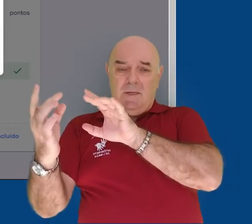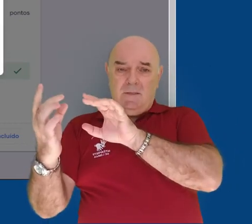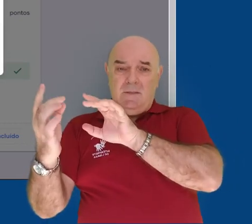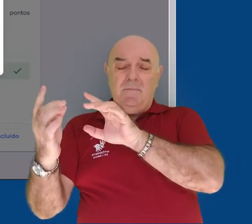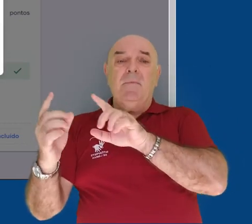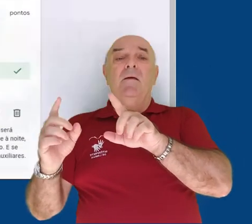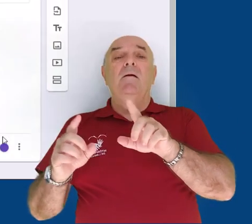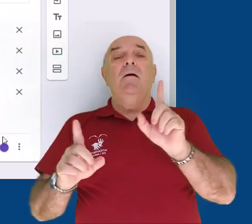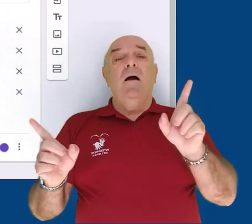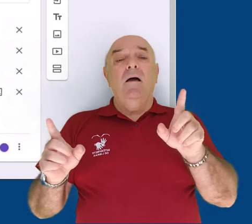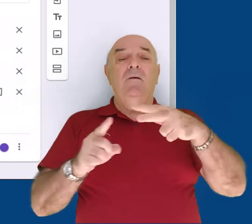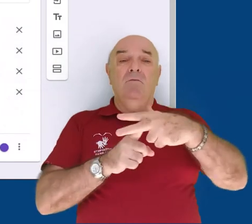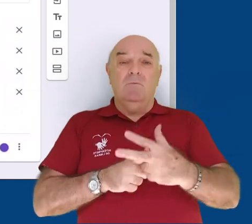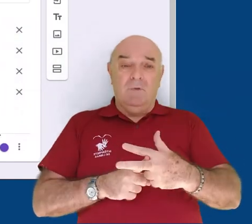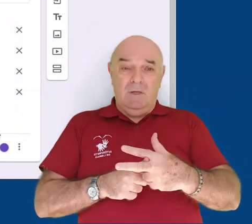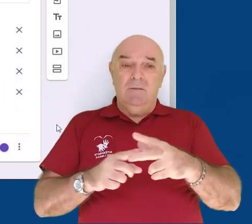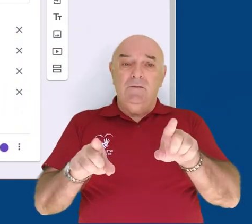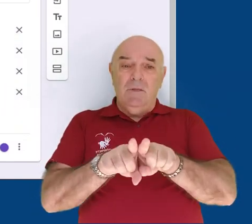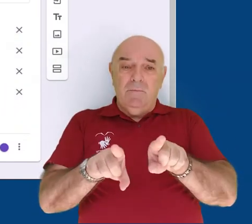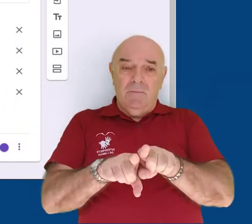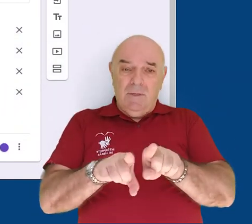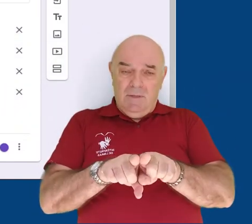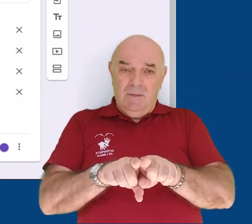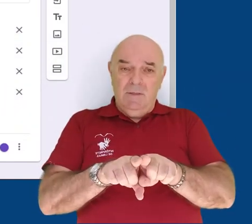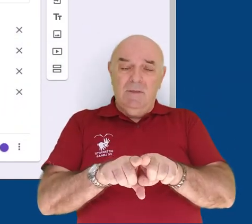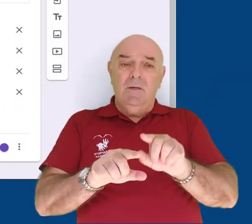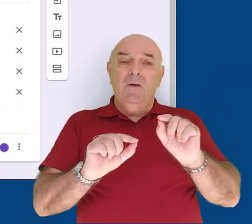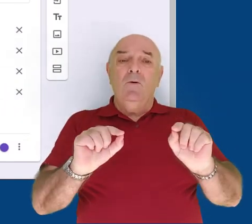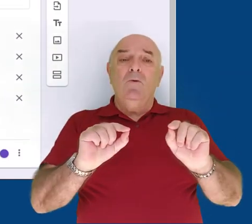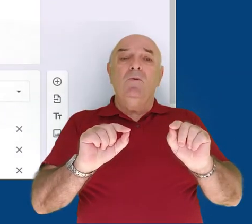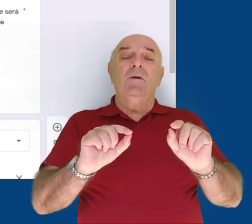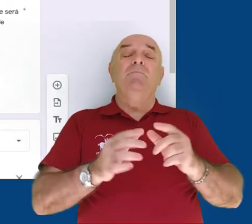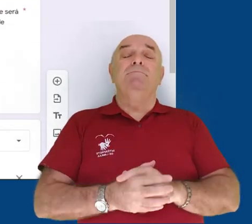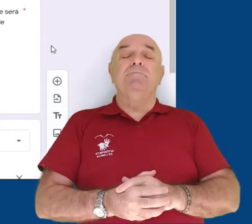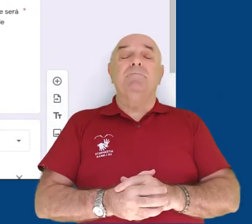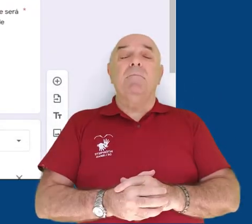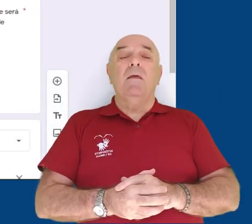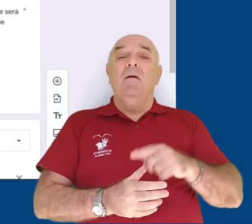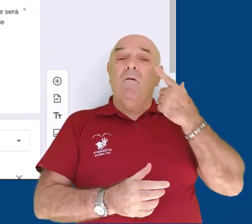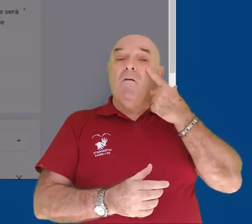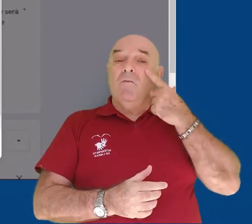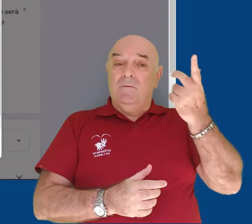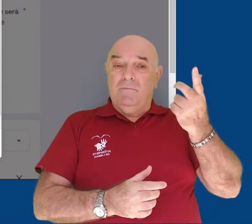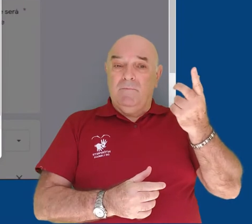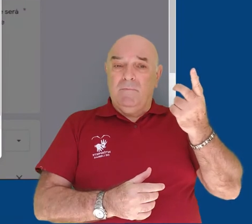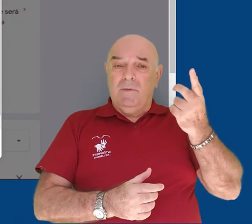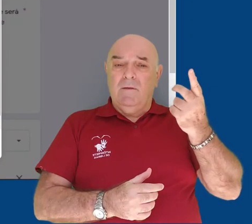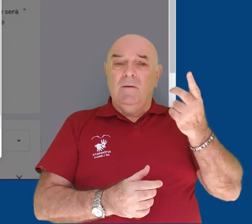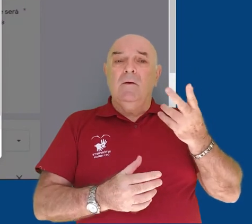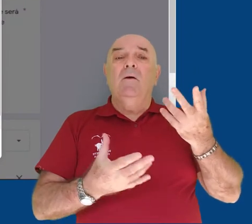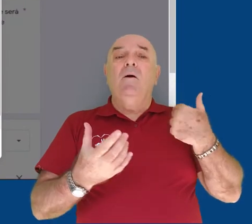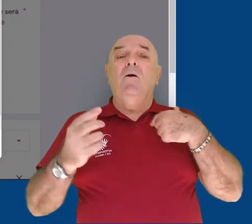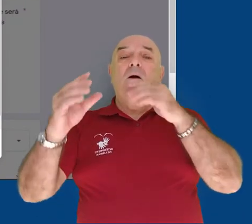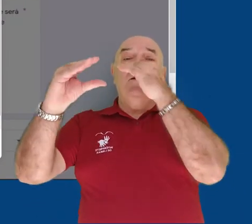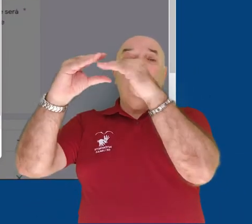vamos lembrar também de ajustar algumas configurações do formulário que entraremos em mais detalhes em vídeos que deixar ele sentado na descrição Vamos